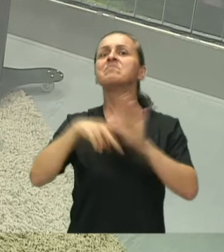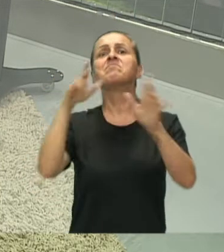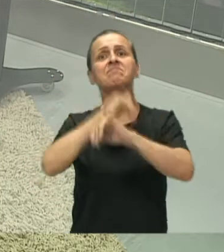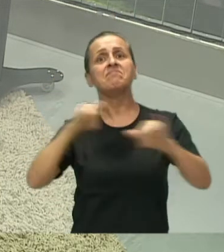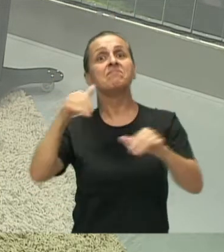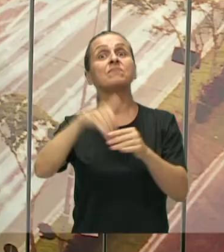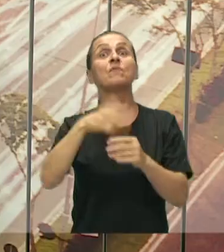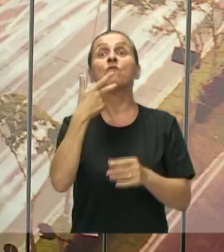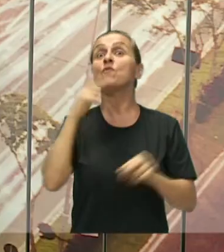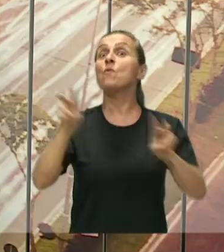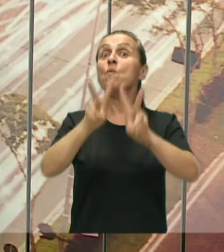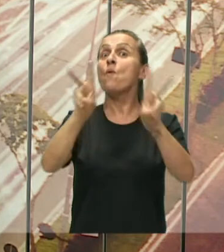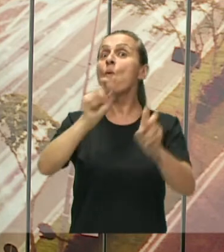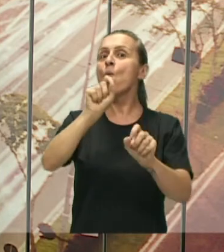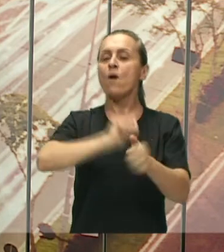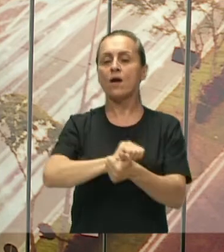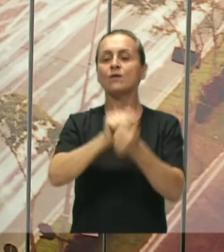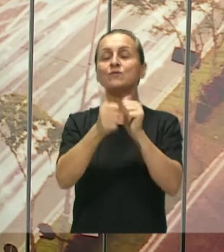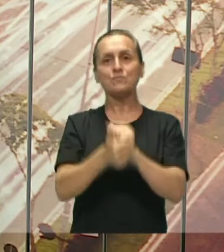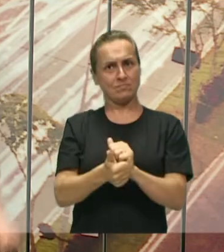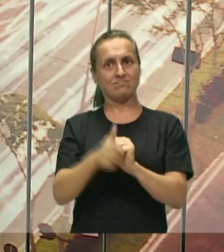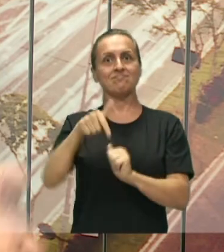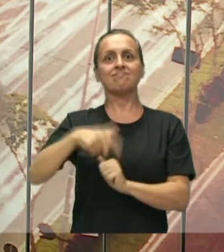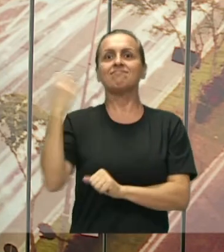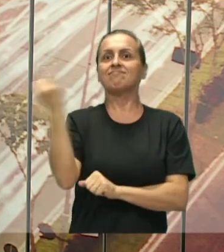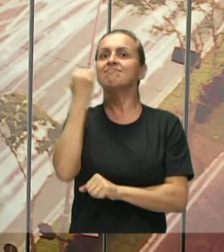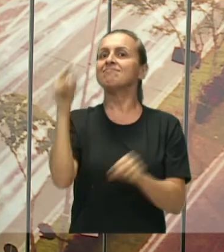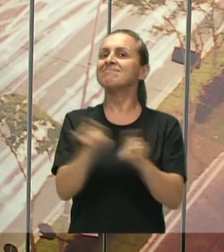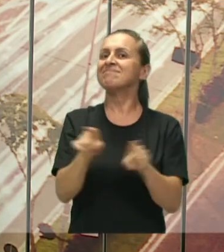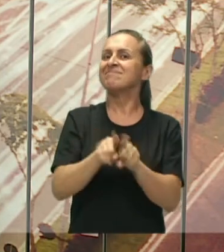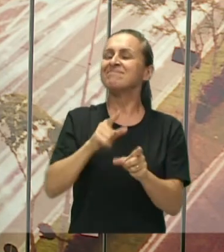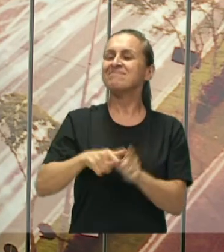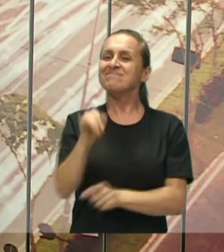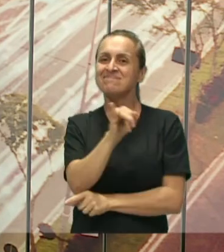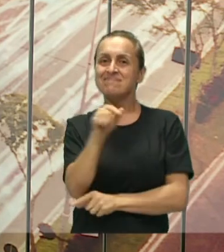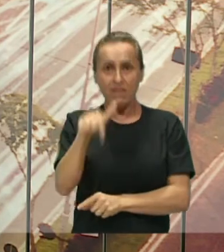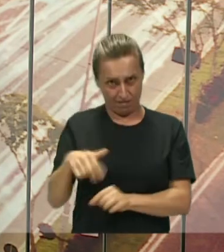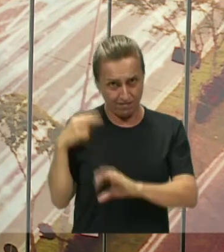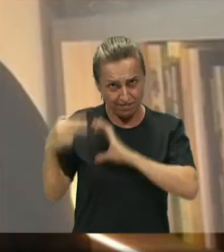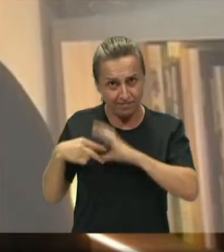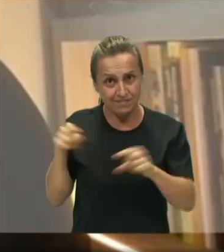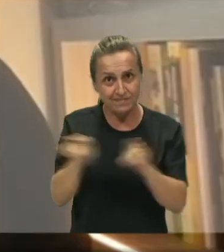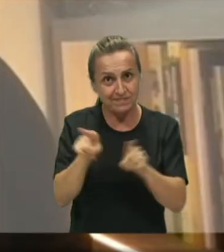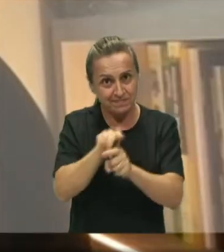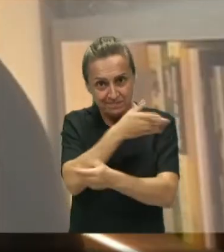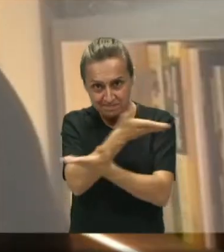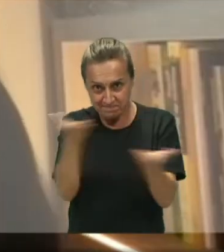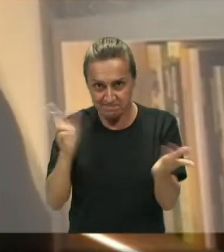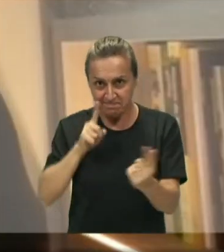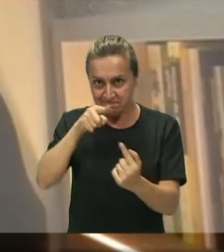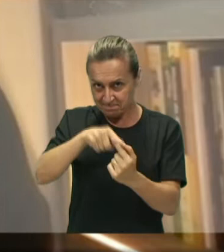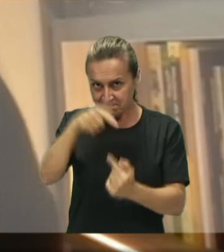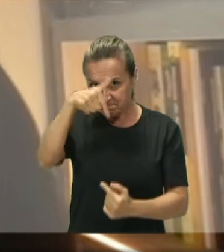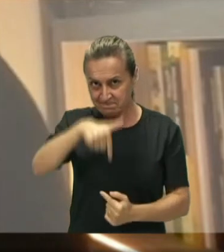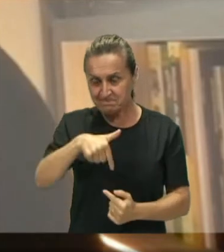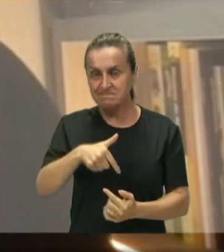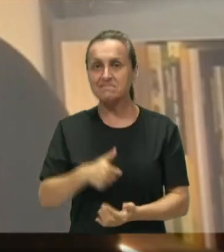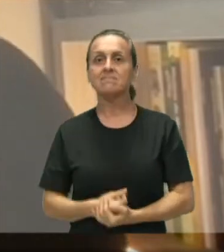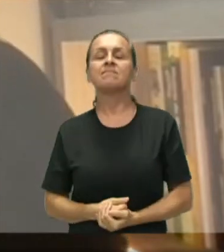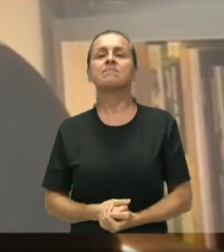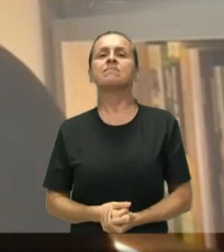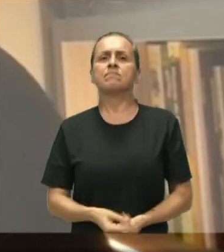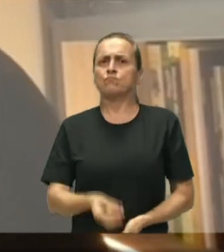para nossa cidade aqui na Câmara de Vereadores ou pretende também trazer essas demandas de esporte Sem dúvida